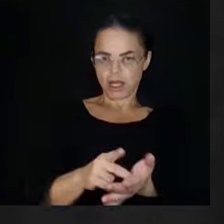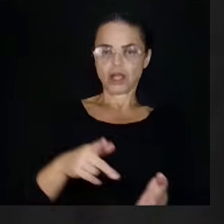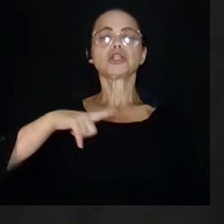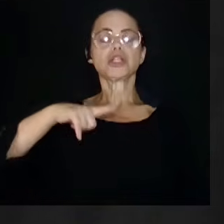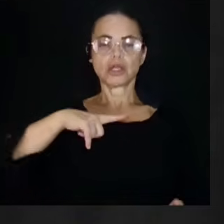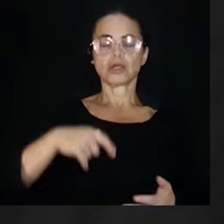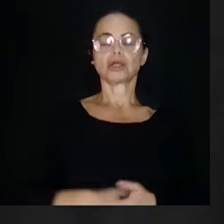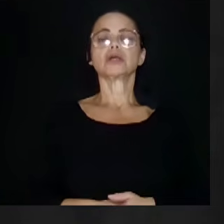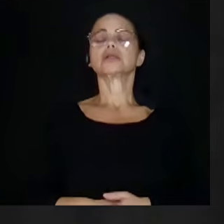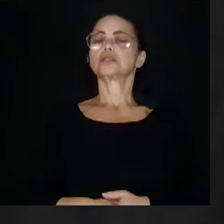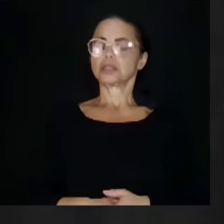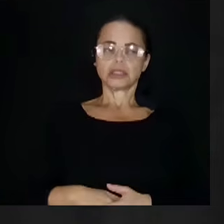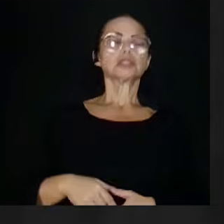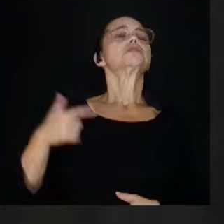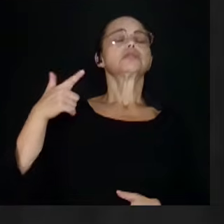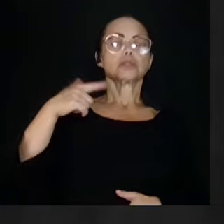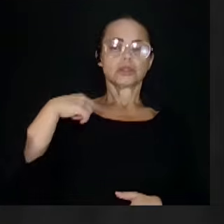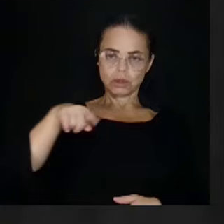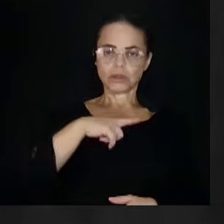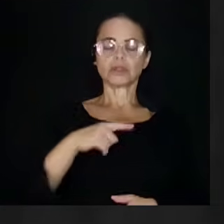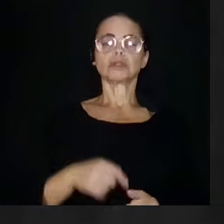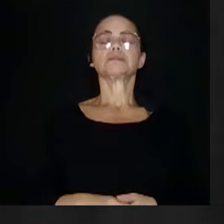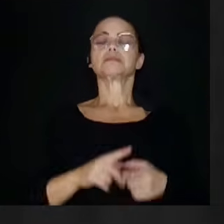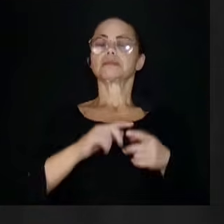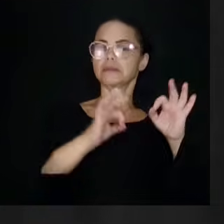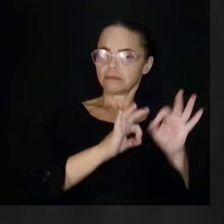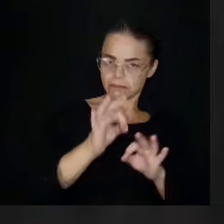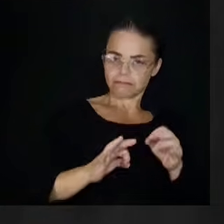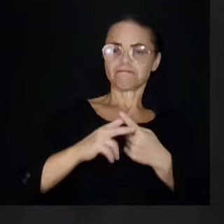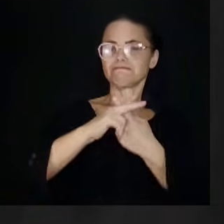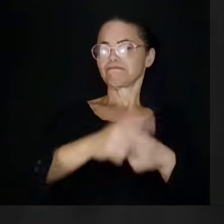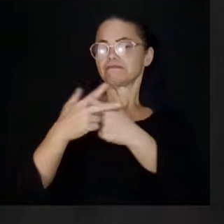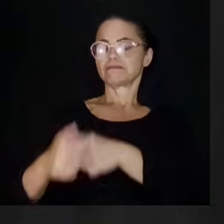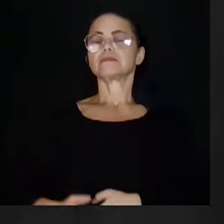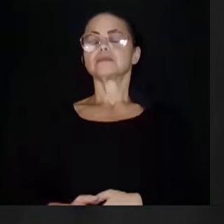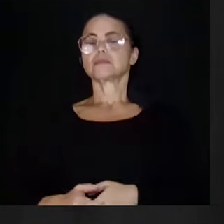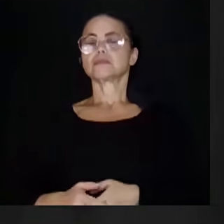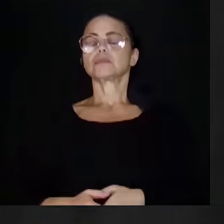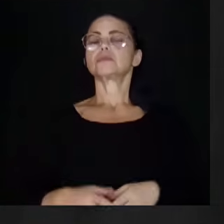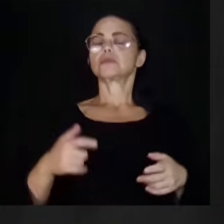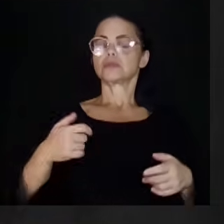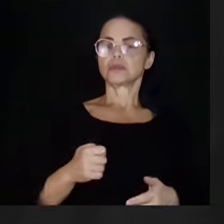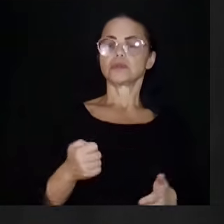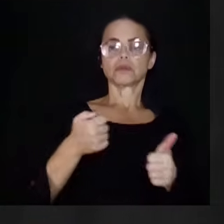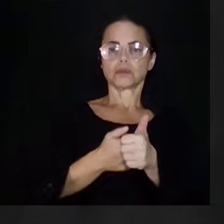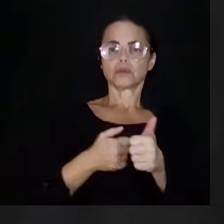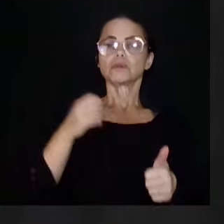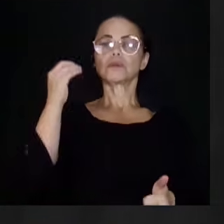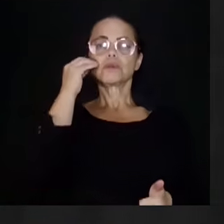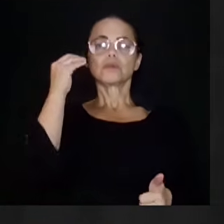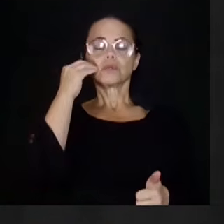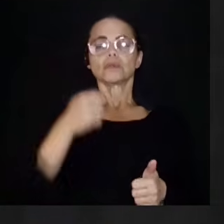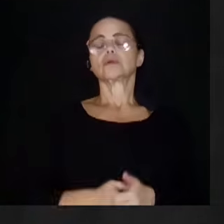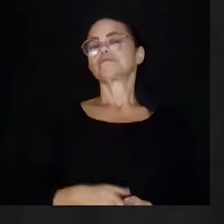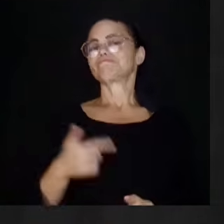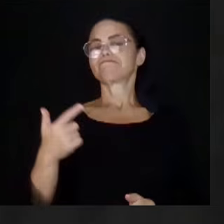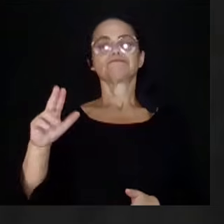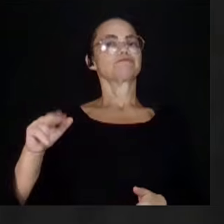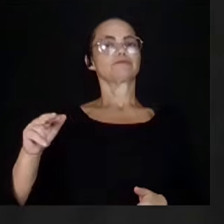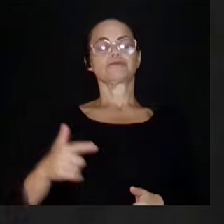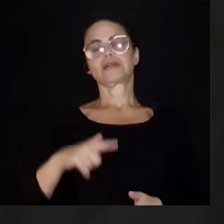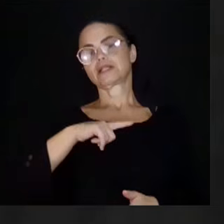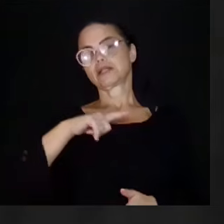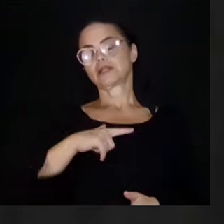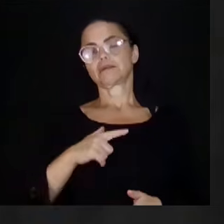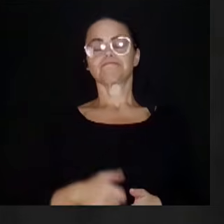atrás para reparar. Nós estamos tentando fazer a reparação. E a reparação, a gente sabe que ela não vai chegar do dia para a noite.